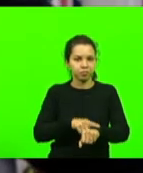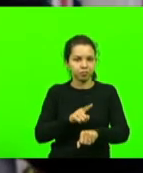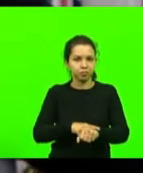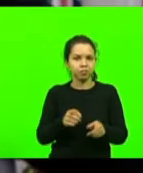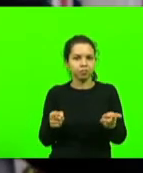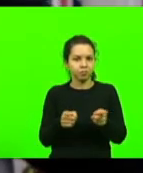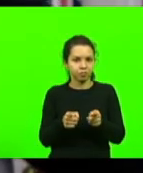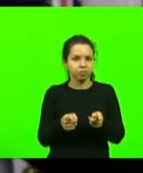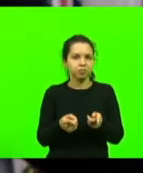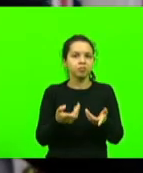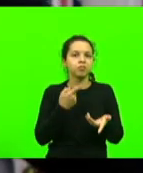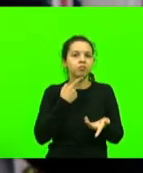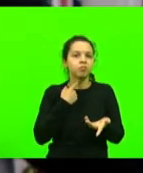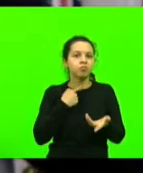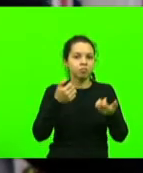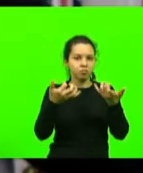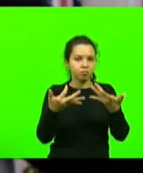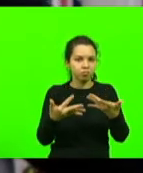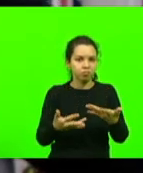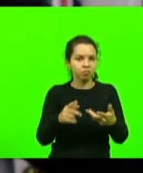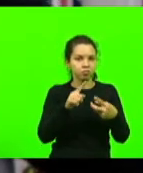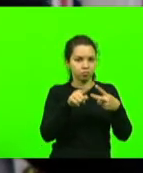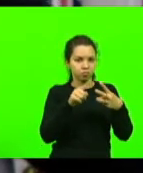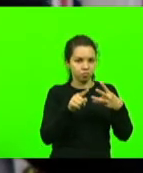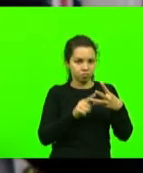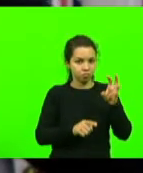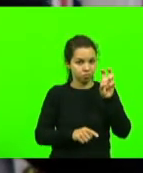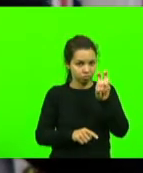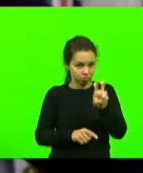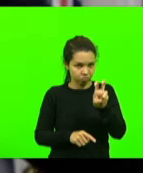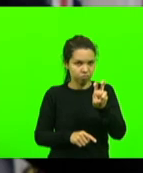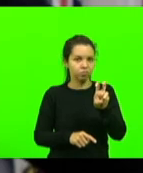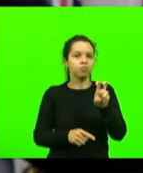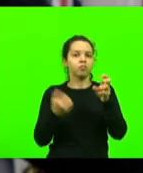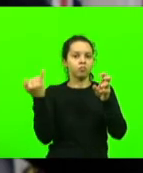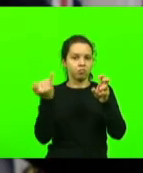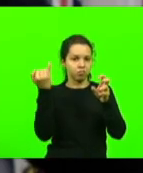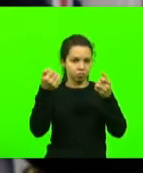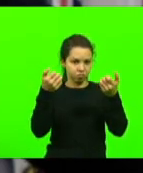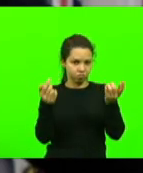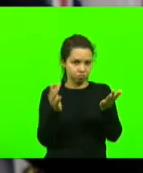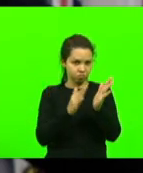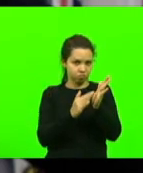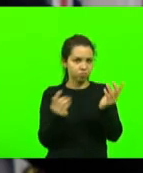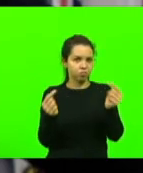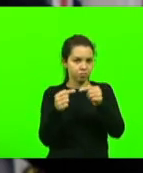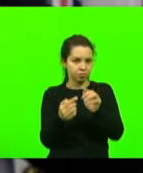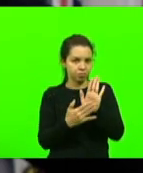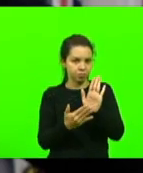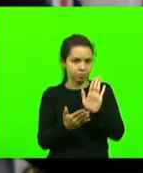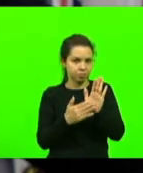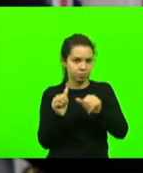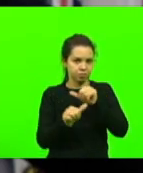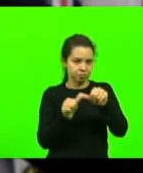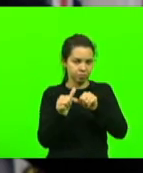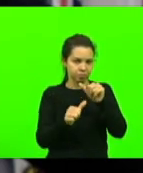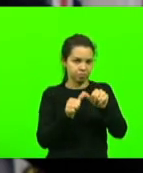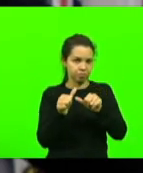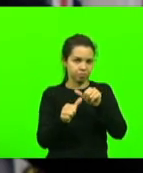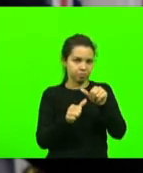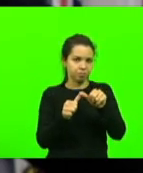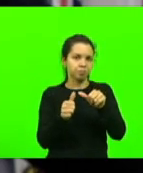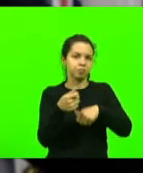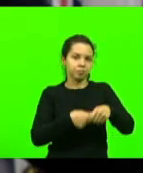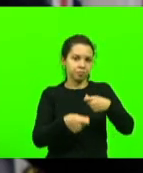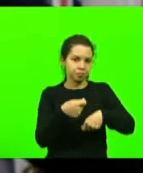dado eu desejo comentar cinco pontos relativos a proposta da reforma administrativa até 32 alguns